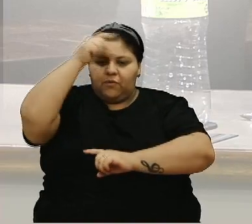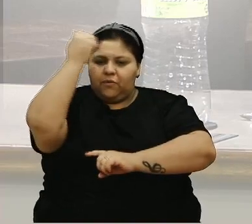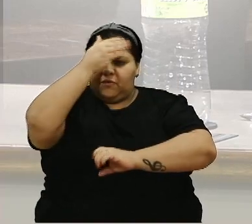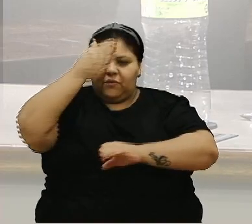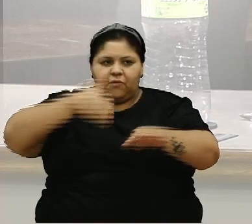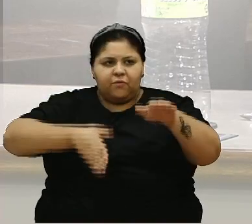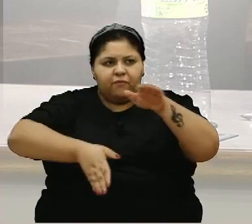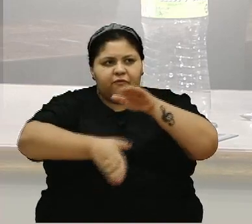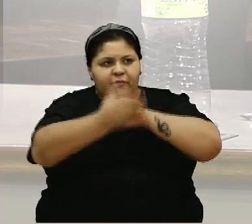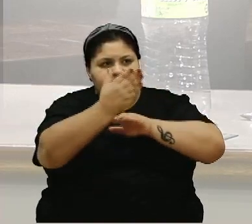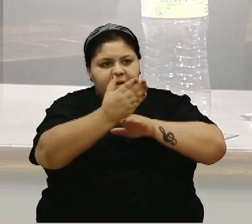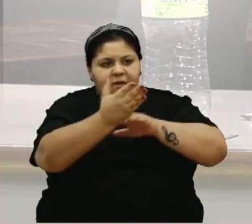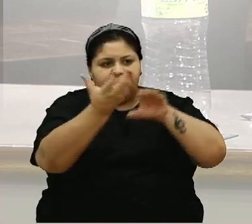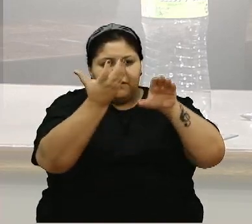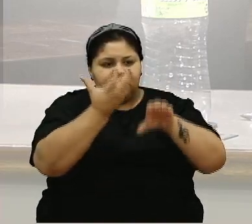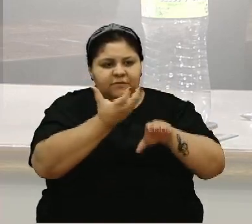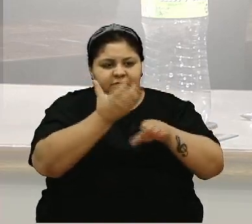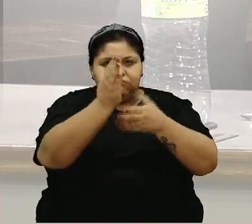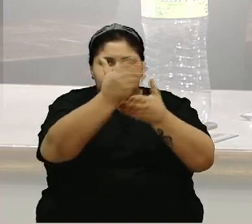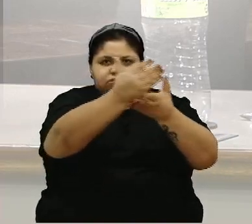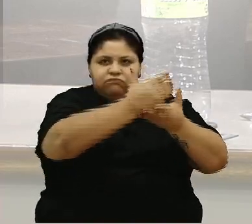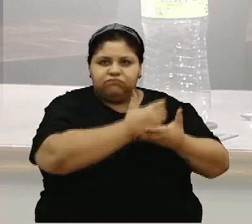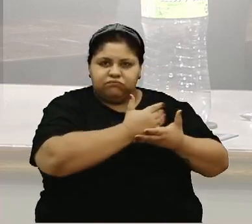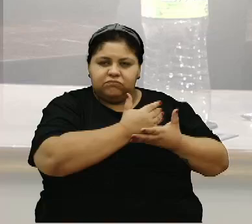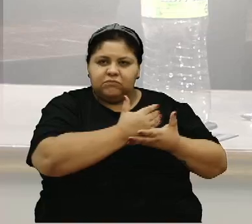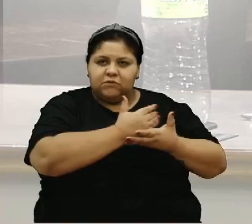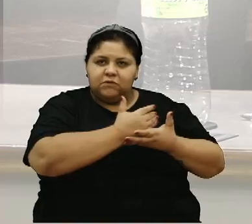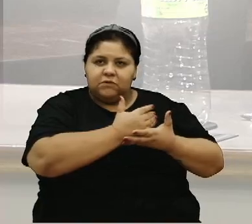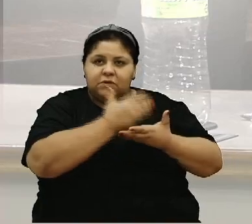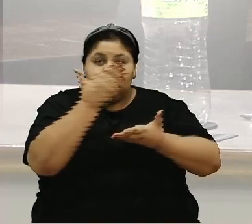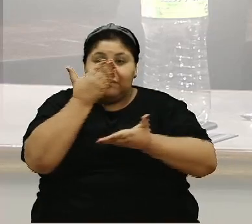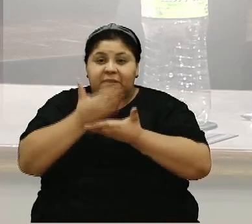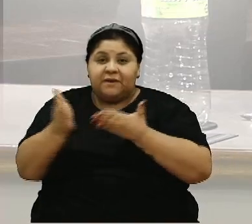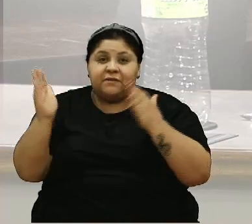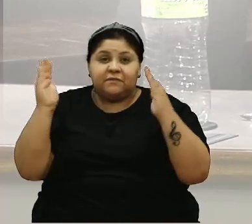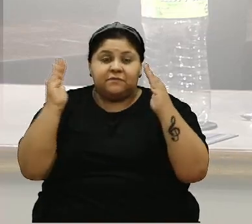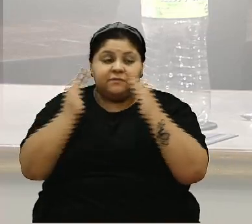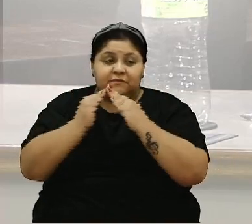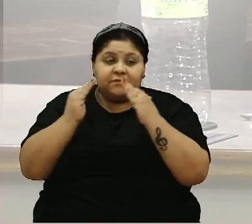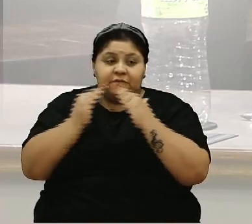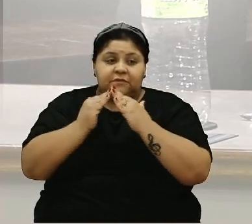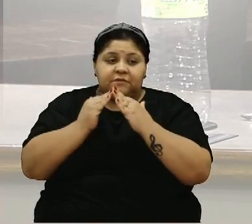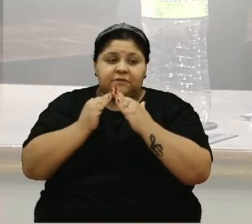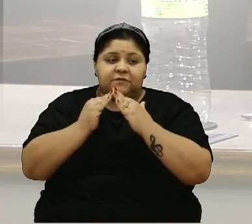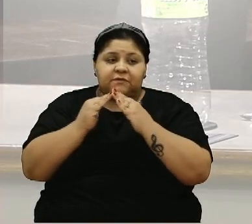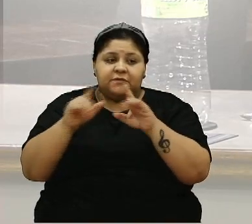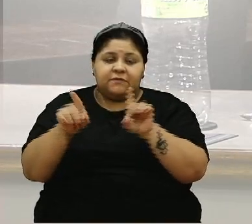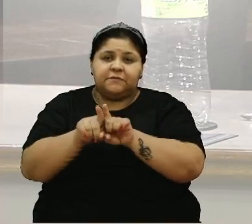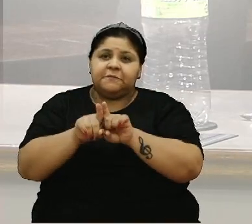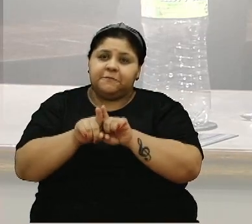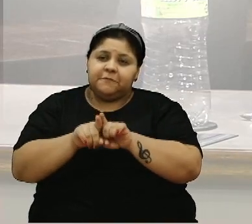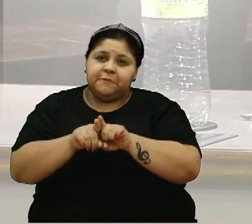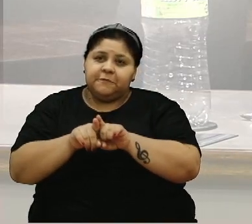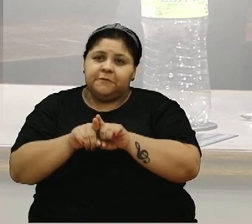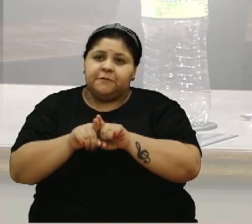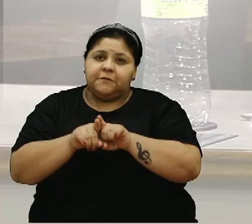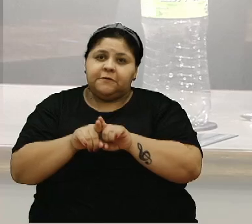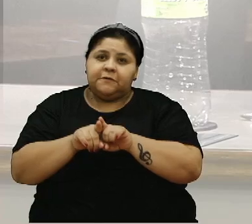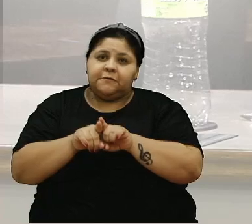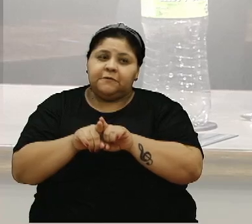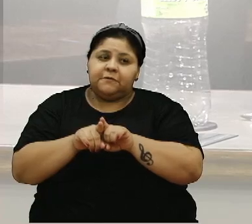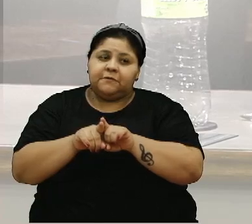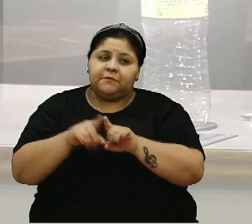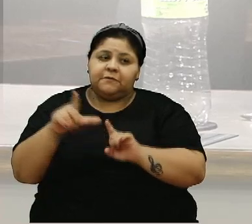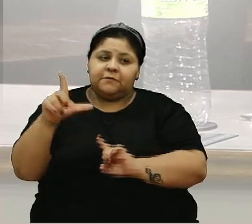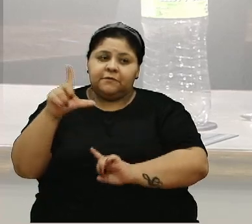buscar recursos? Aquela senhora ostomizada que estava aqui, ela perdeu a casa dela. Foi interditada pela Defesa Civil. Ela não